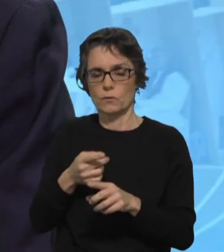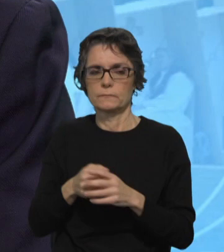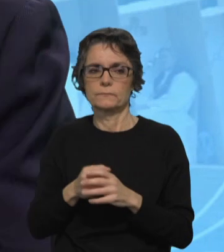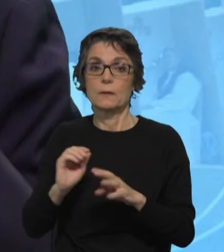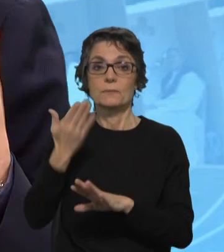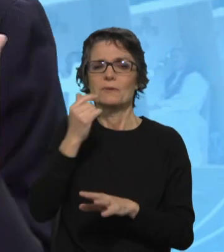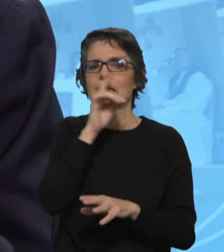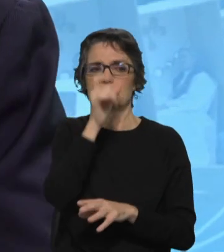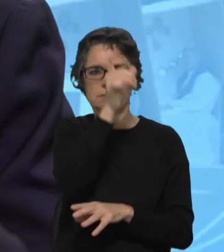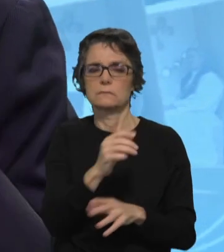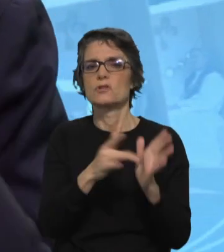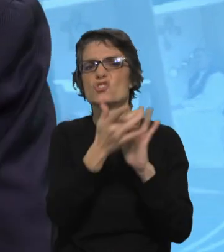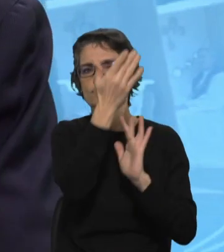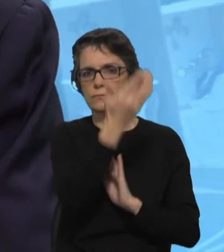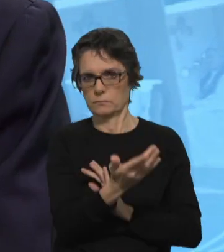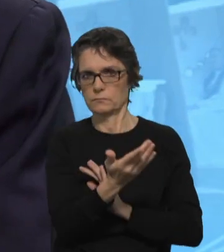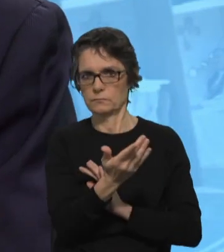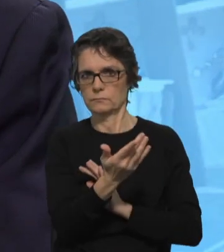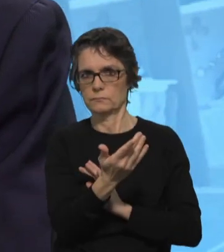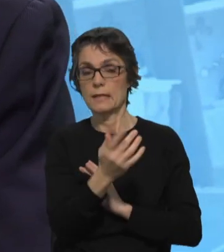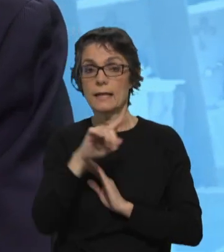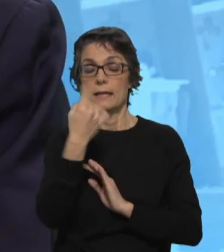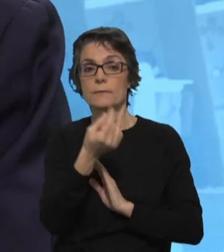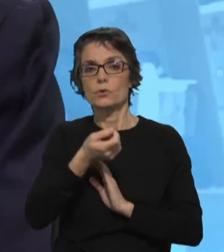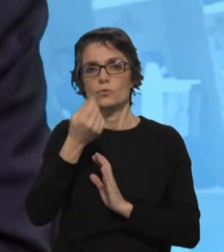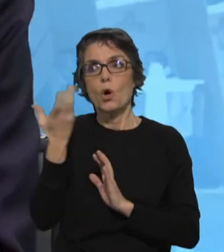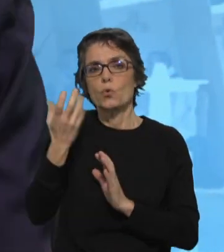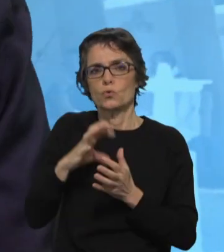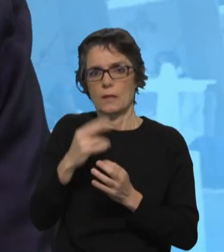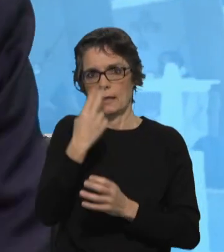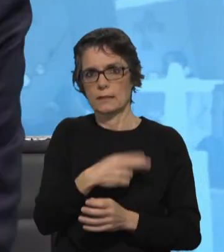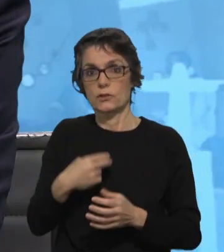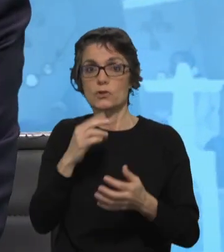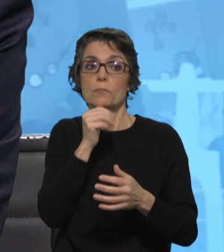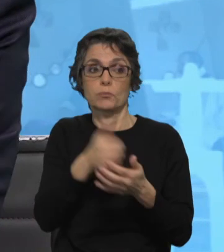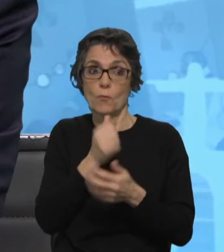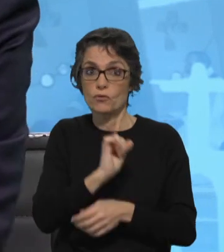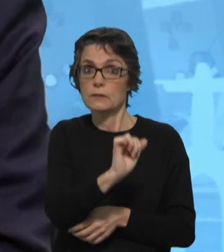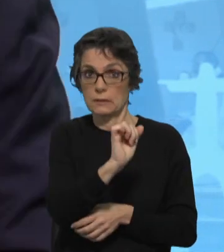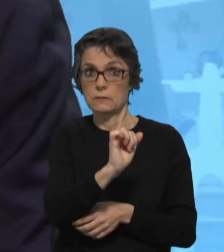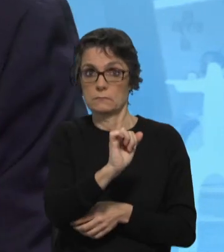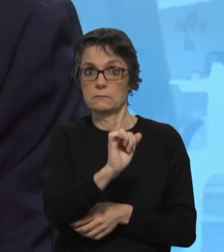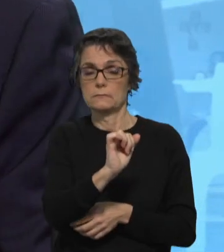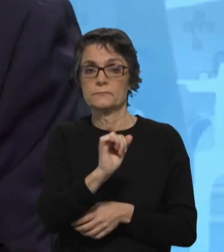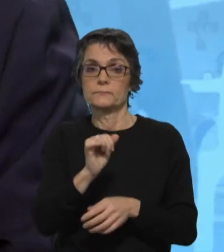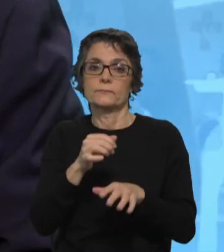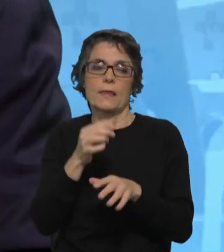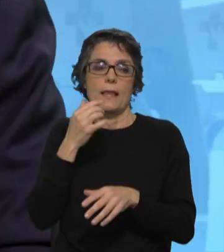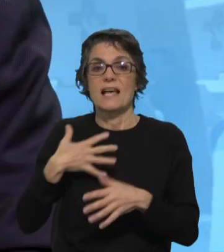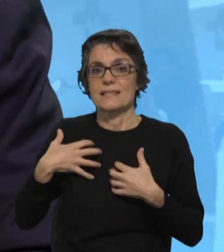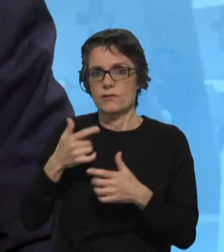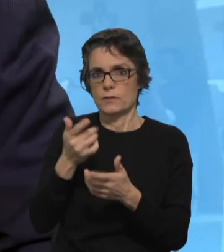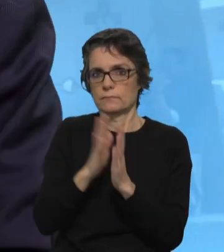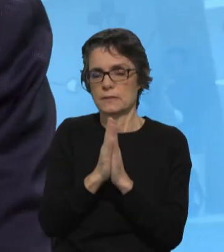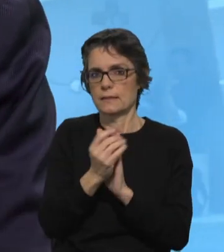ele, e depois toda a leitura crente que o cristianismo faz sobre a morte de Jesus, focando na Sexta-feira Santa, é uma